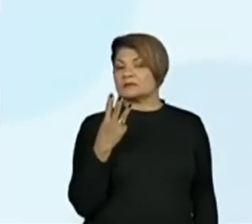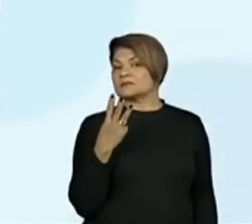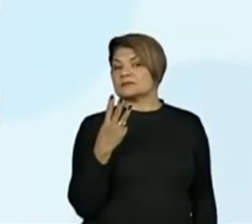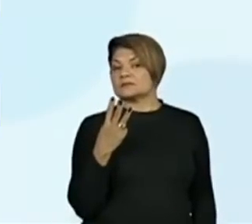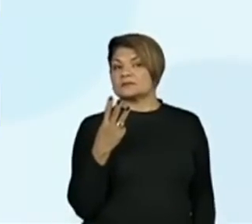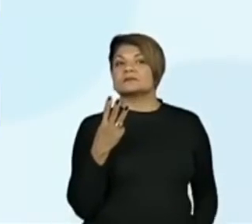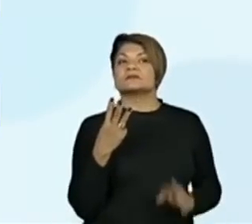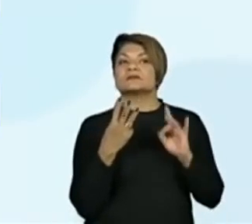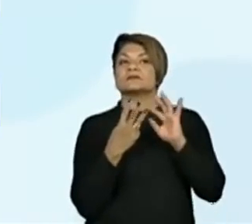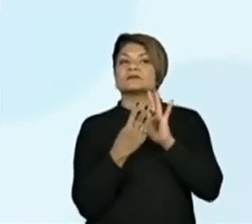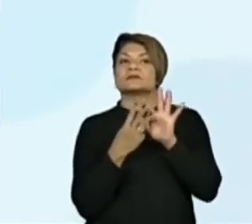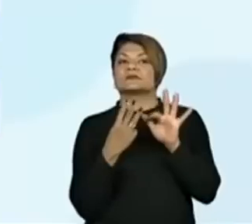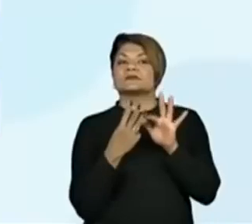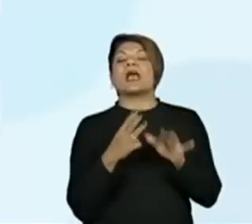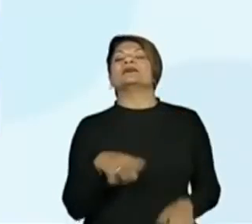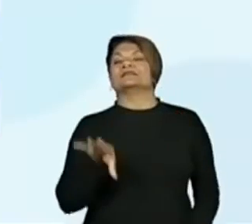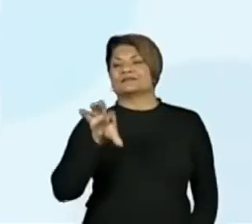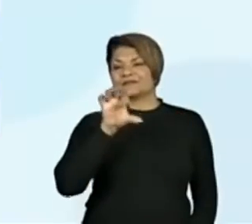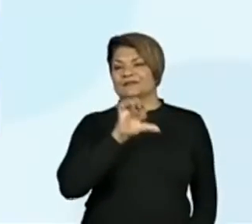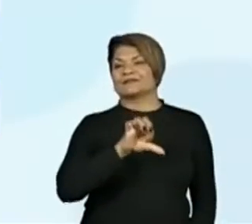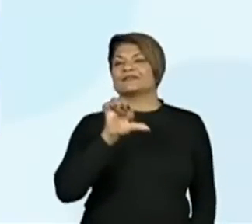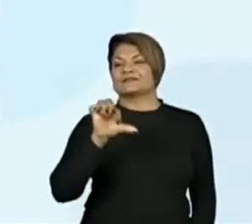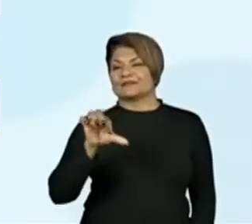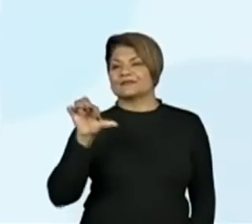acertando todo, provavelmente colocou